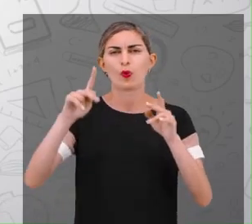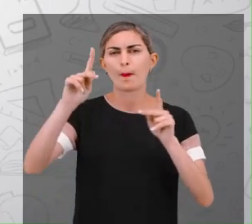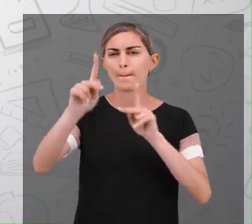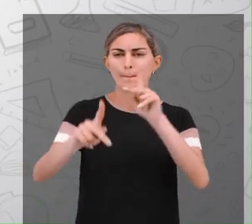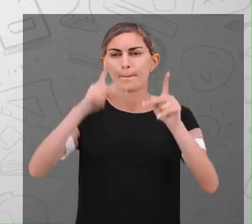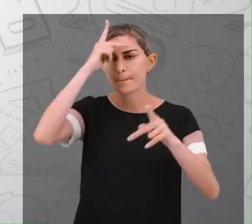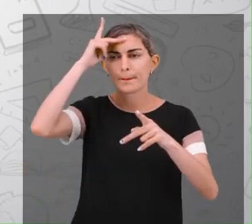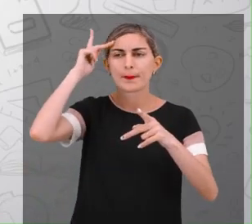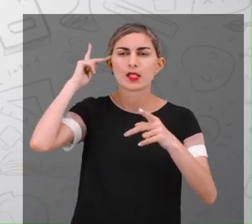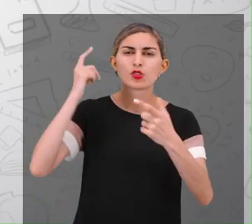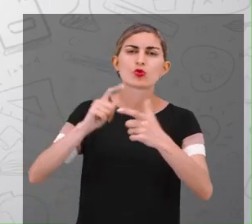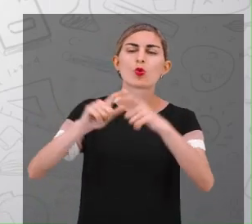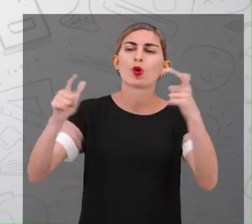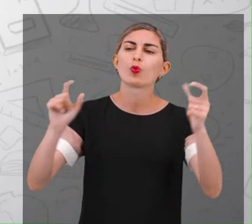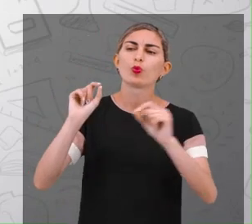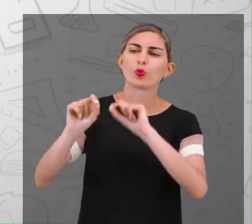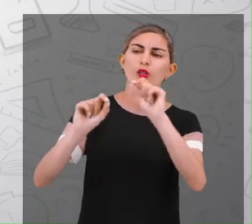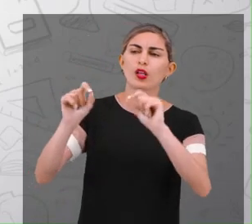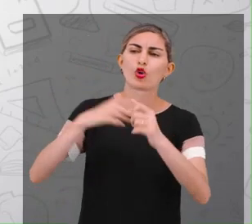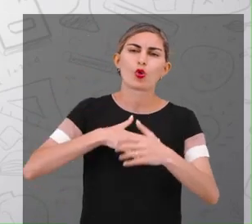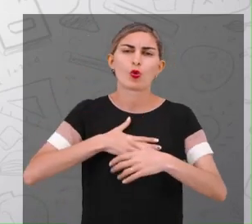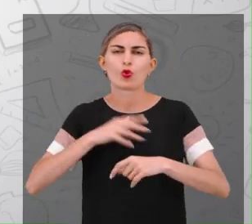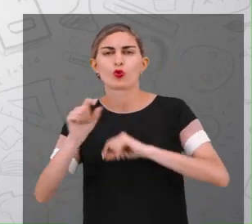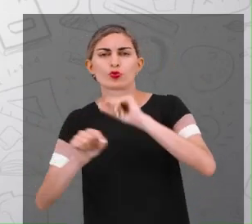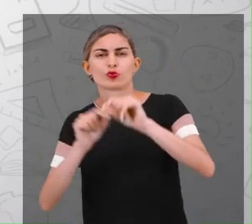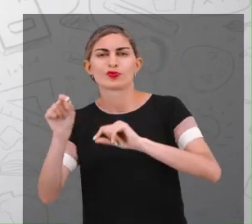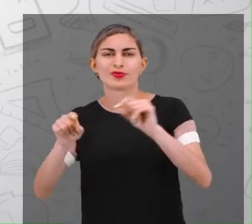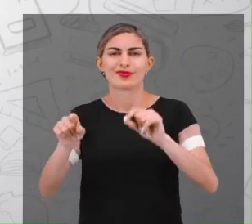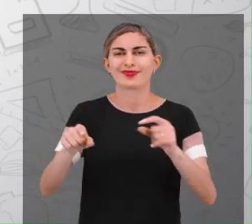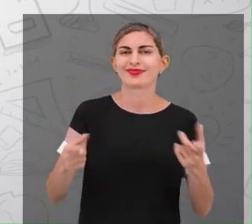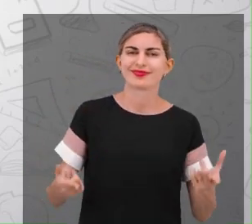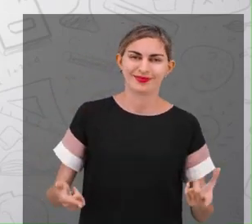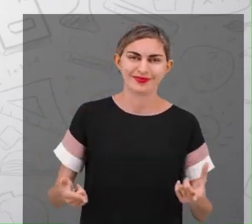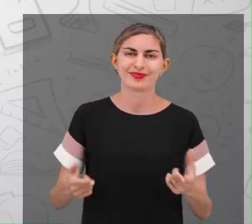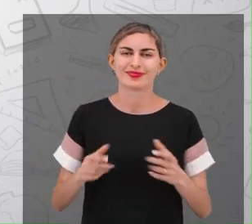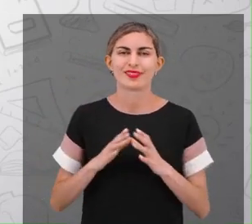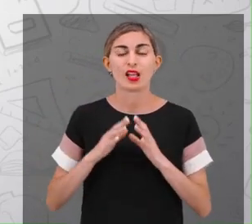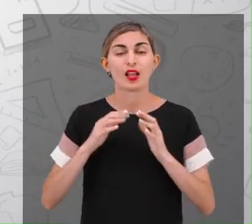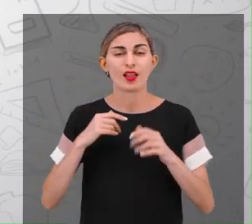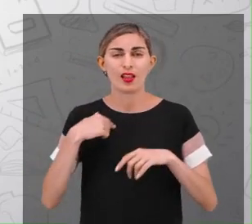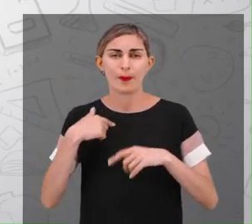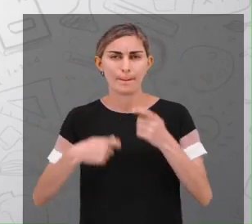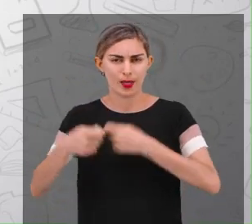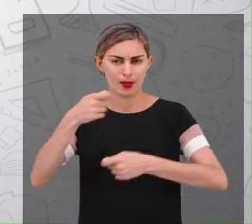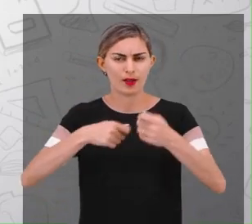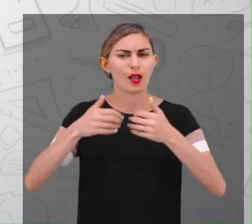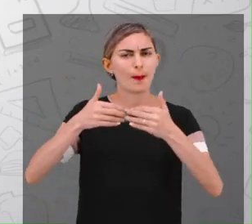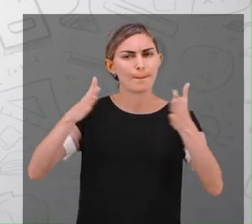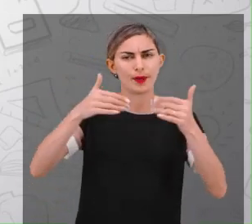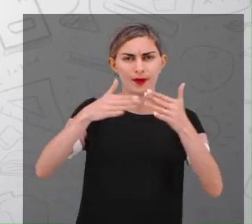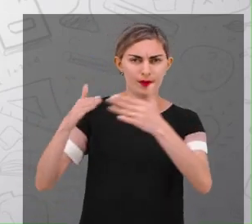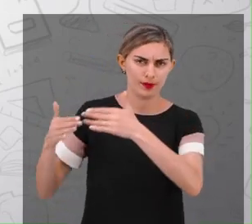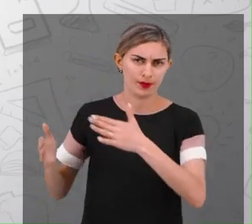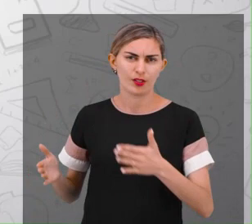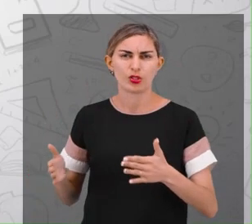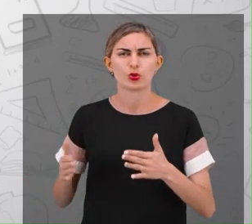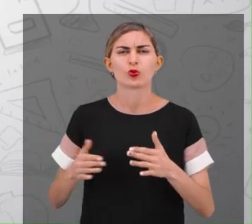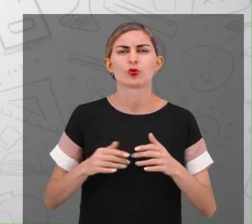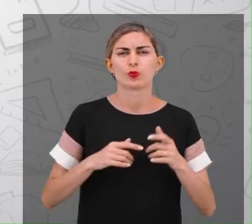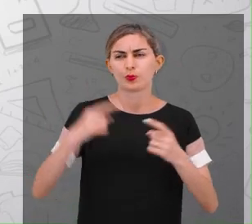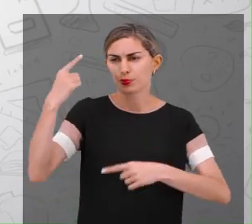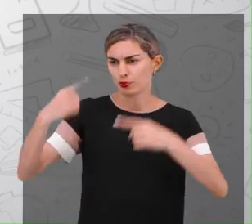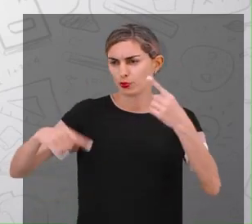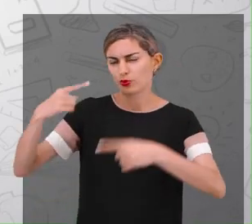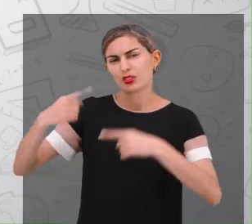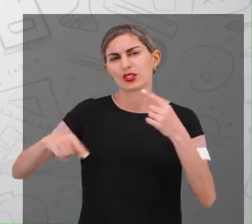de interesse, ou seja, seu público-alvo, que também são seus stakeholders. Uma vez que mercados abertos associados e regimes